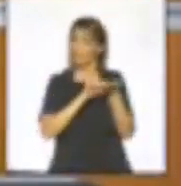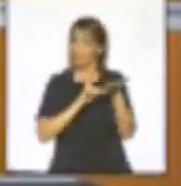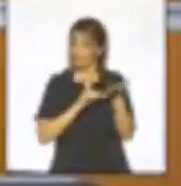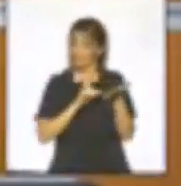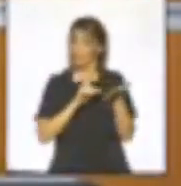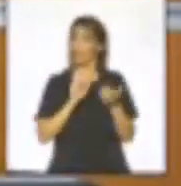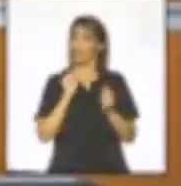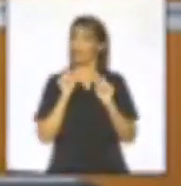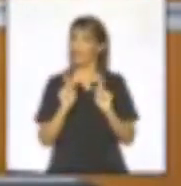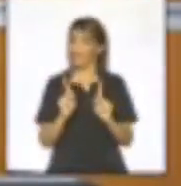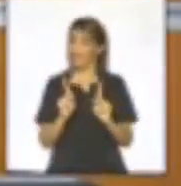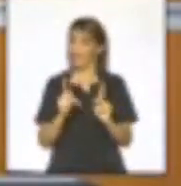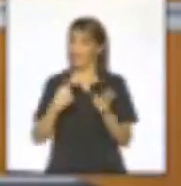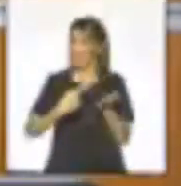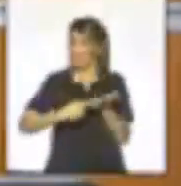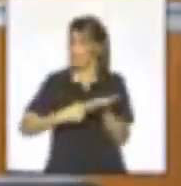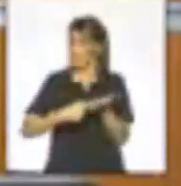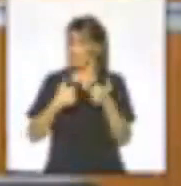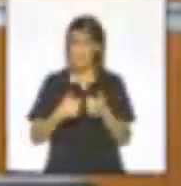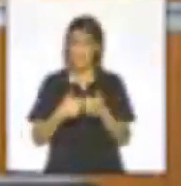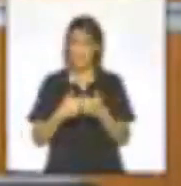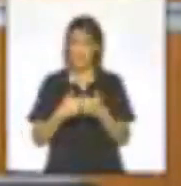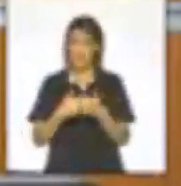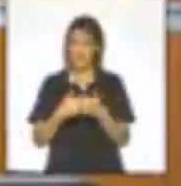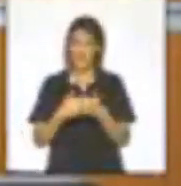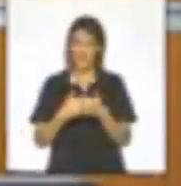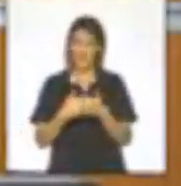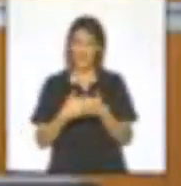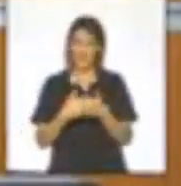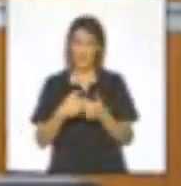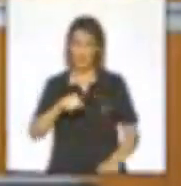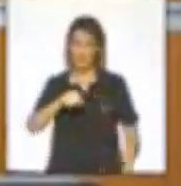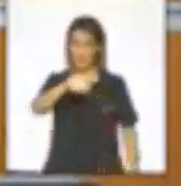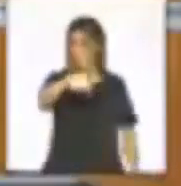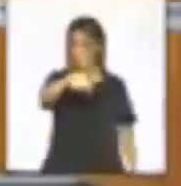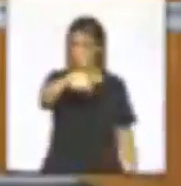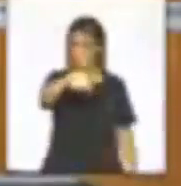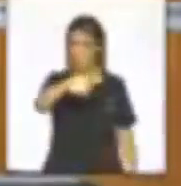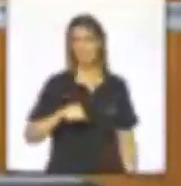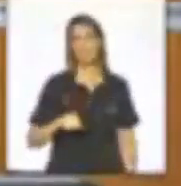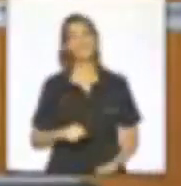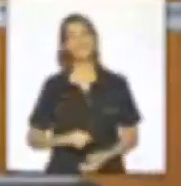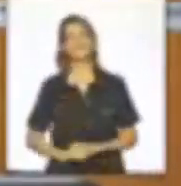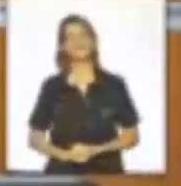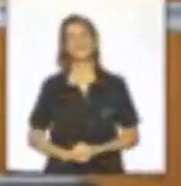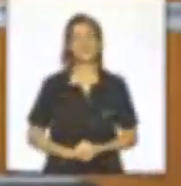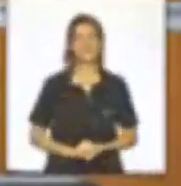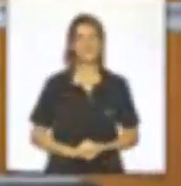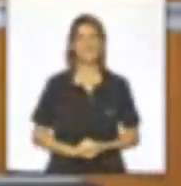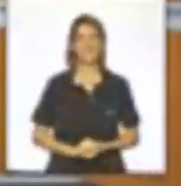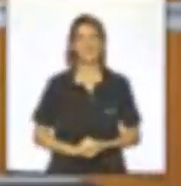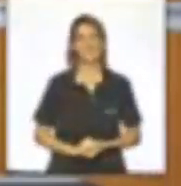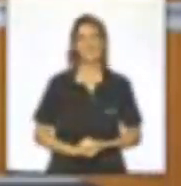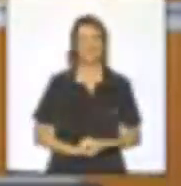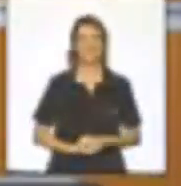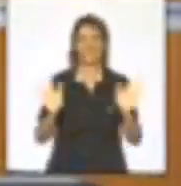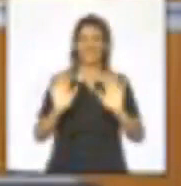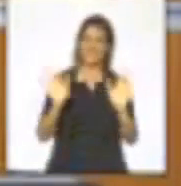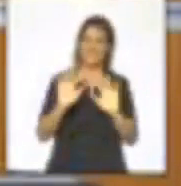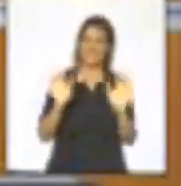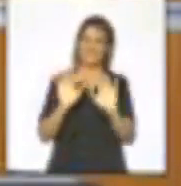ok? Combinado? Toca aqui, toque virtual. E sucesso a